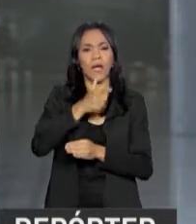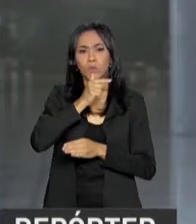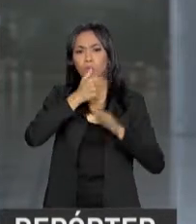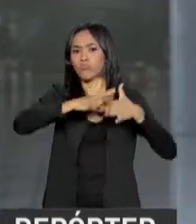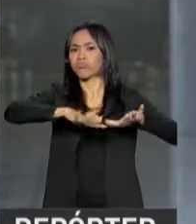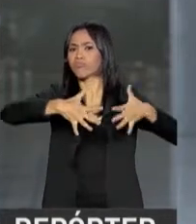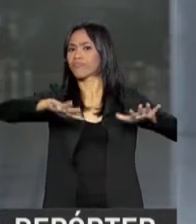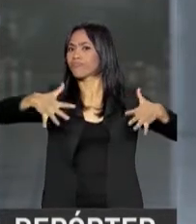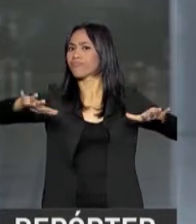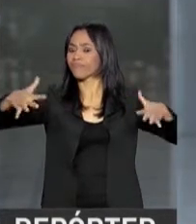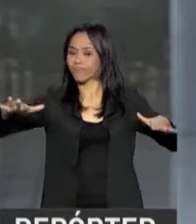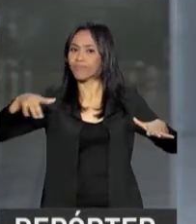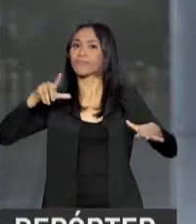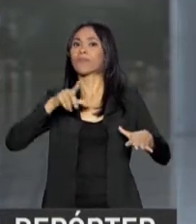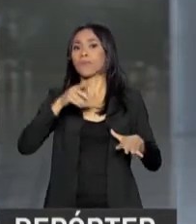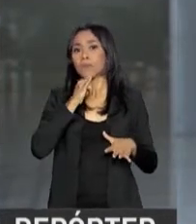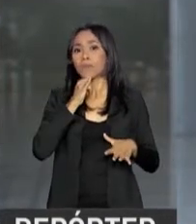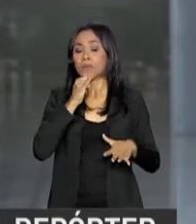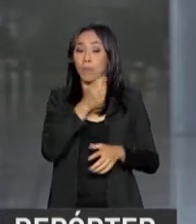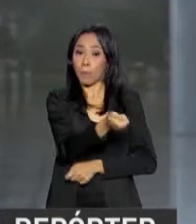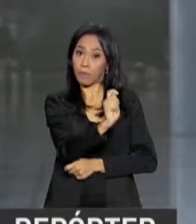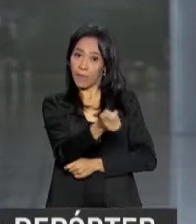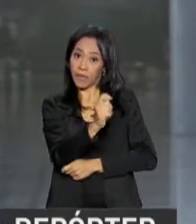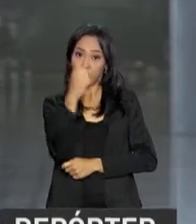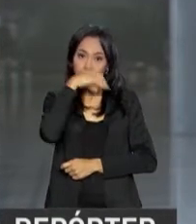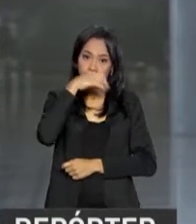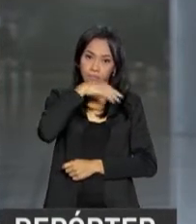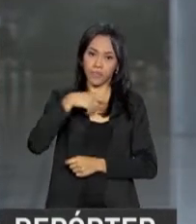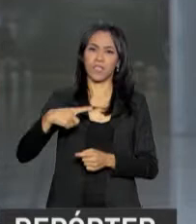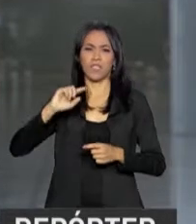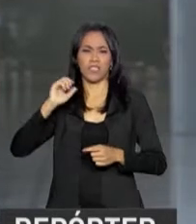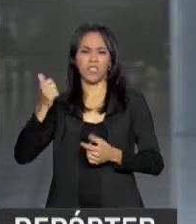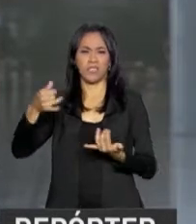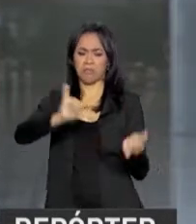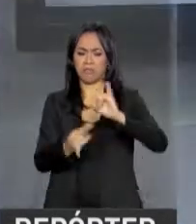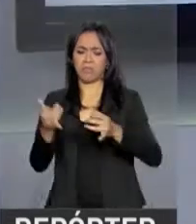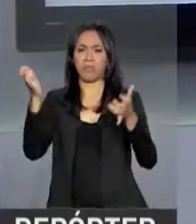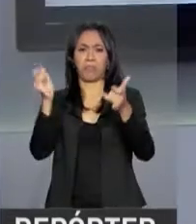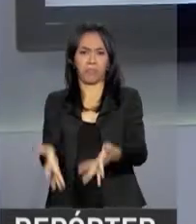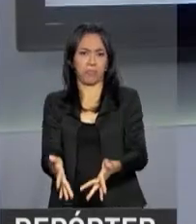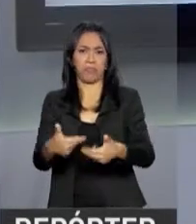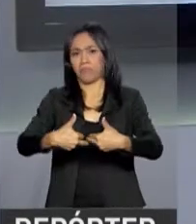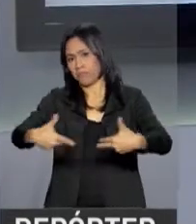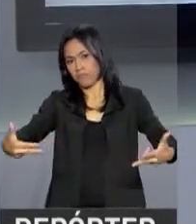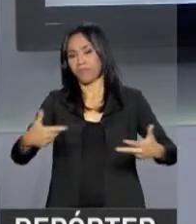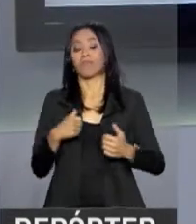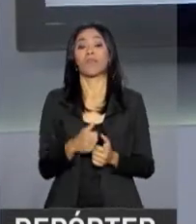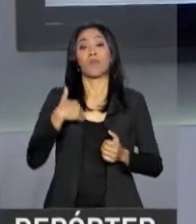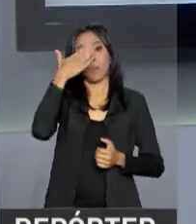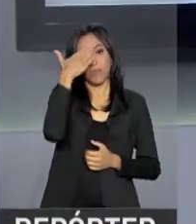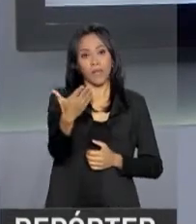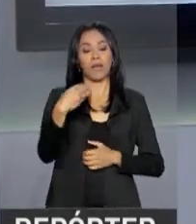várias ameaças como a pesca abusiva e os resíduos tóxicos foto com você tá isso muito obrigada nem pelas suas